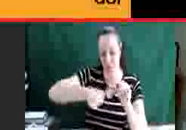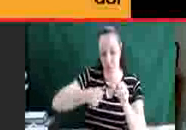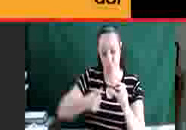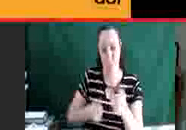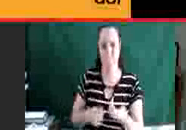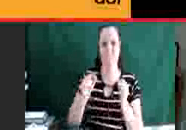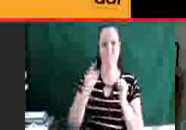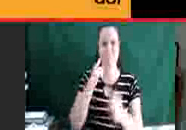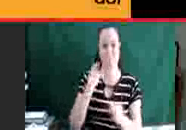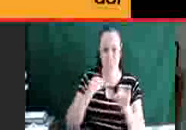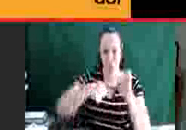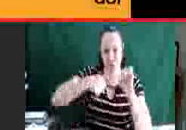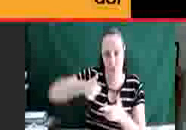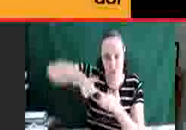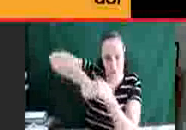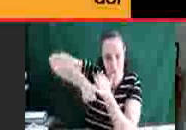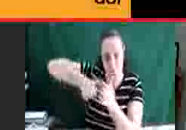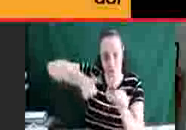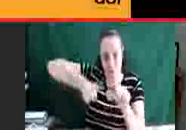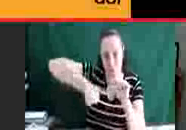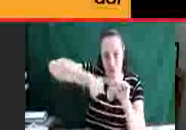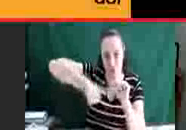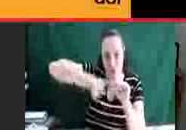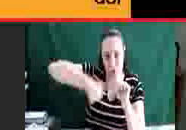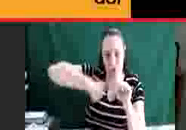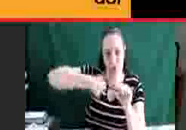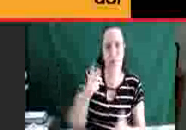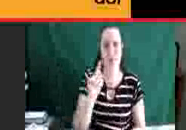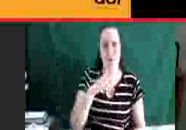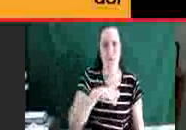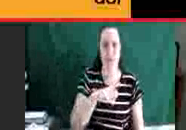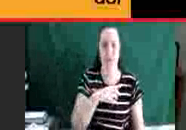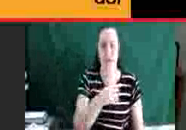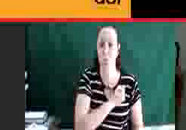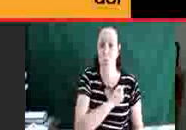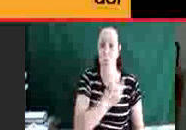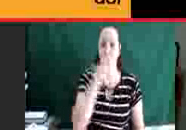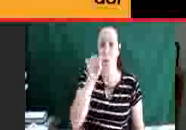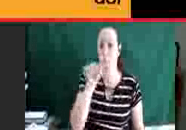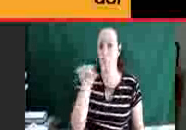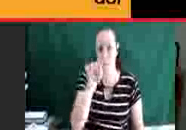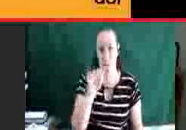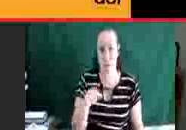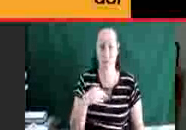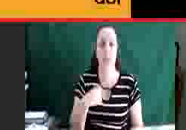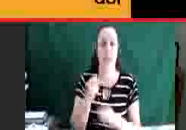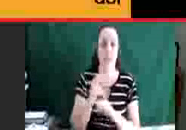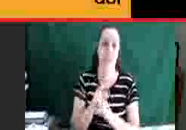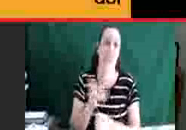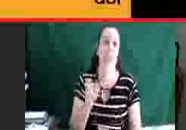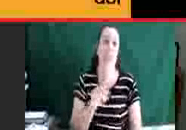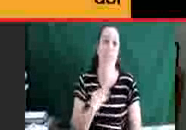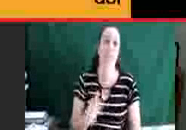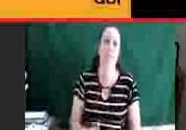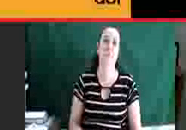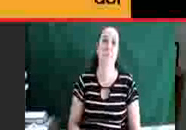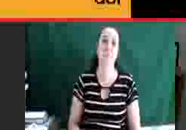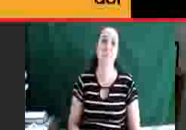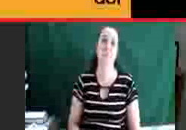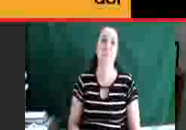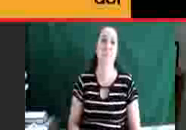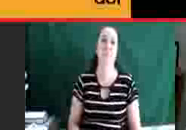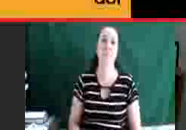nesse intervalo, nessa questão aí de aula remota, né? Porque a ferramenta geralmente é melhor